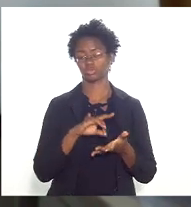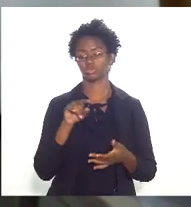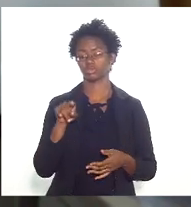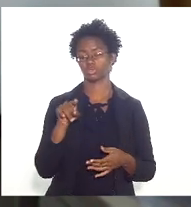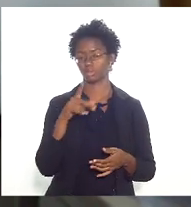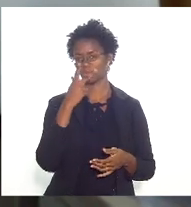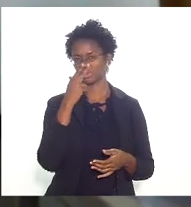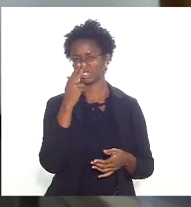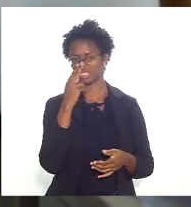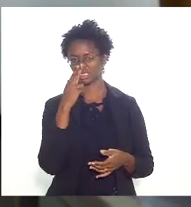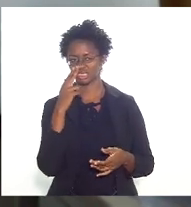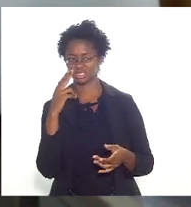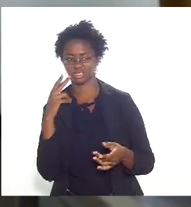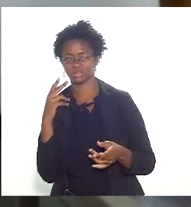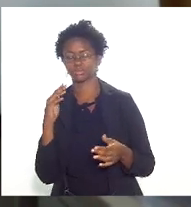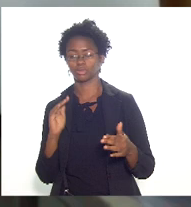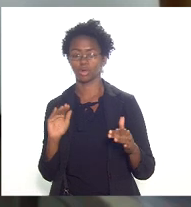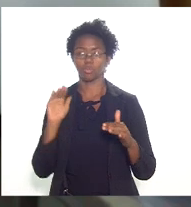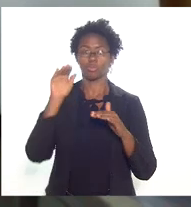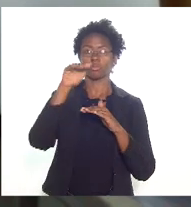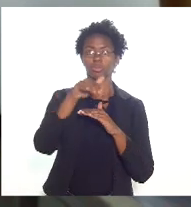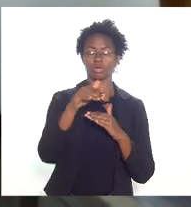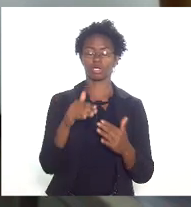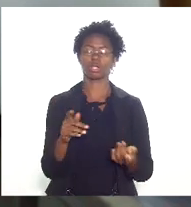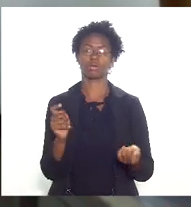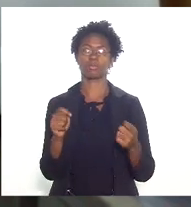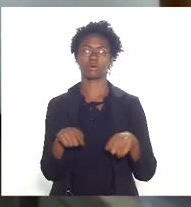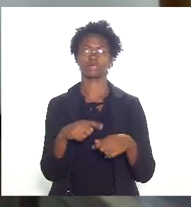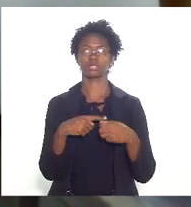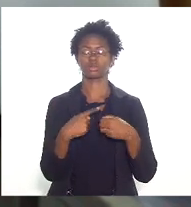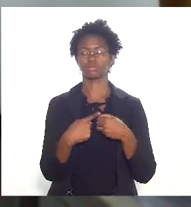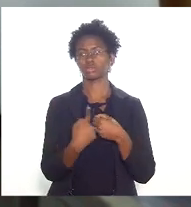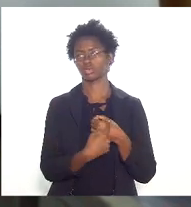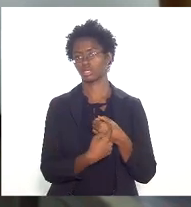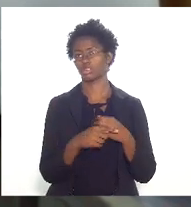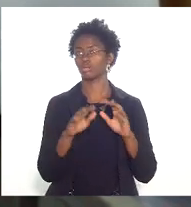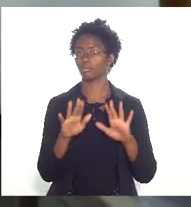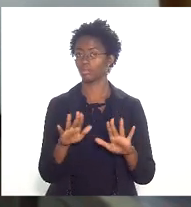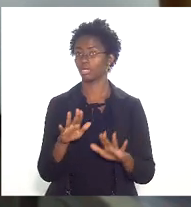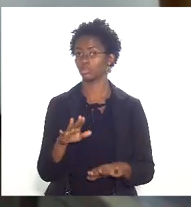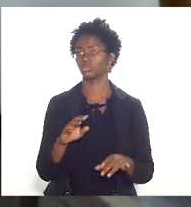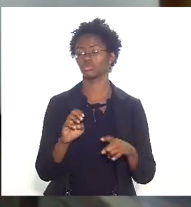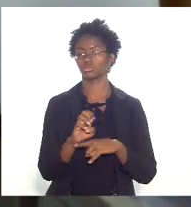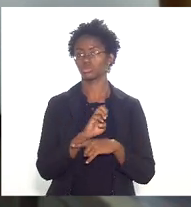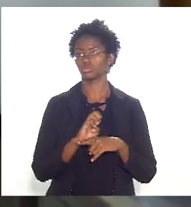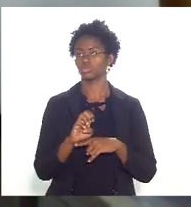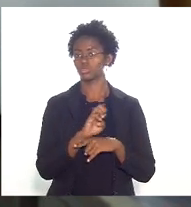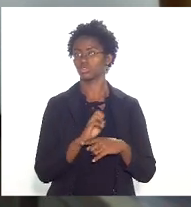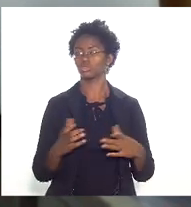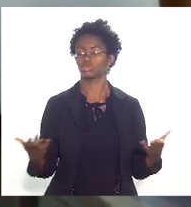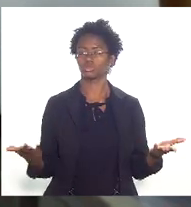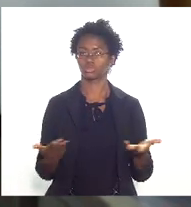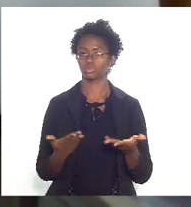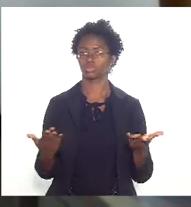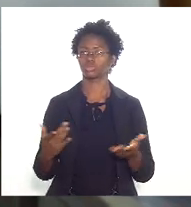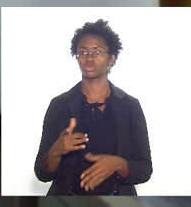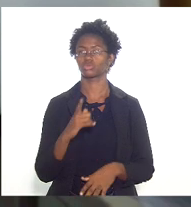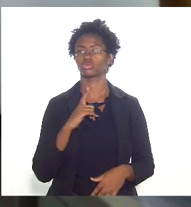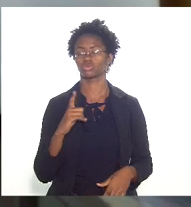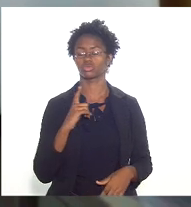atropelando a competência municipal na rede do Estado existe hoje uma